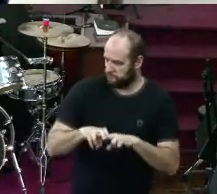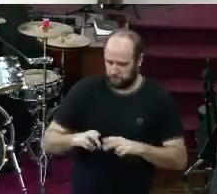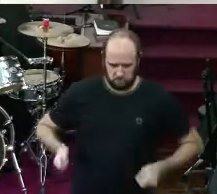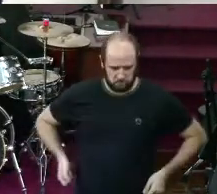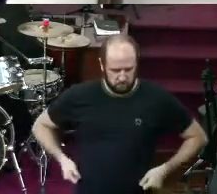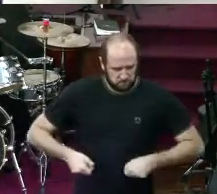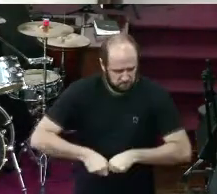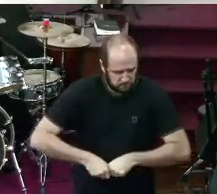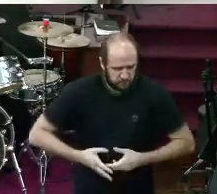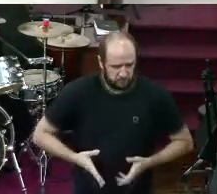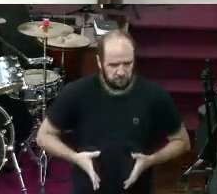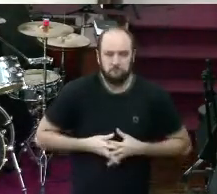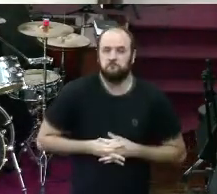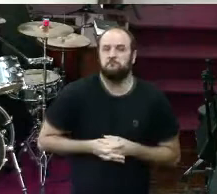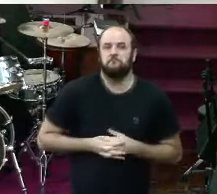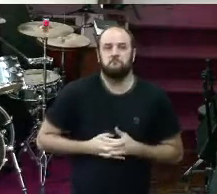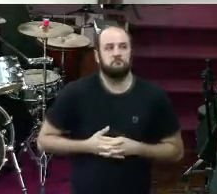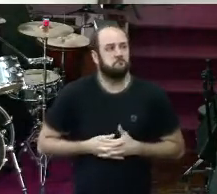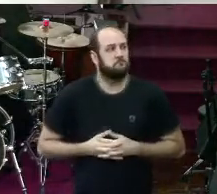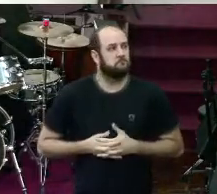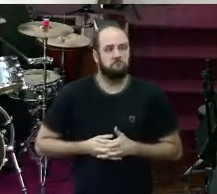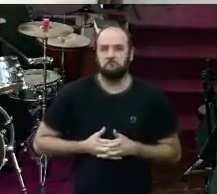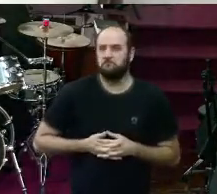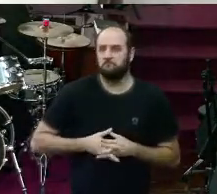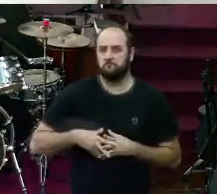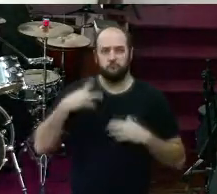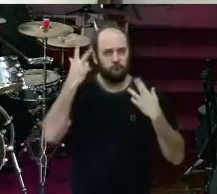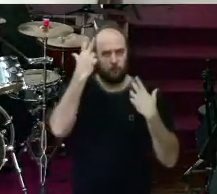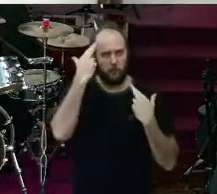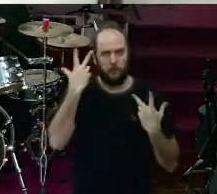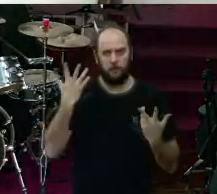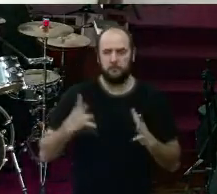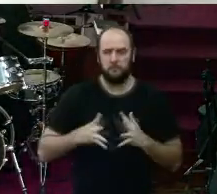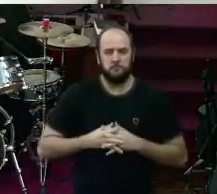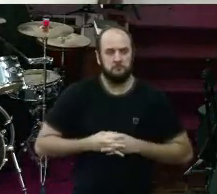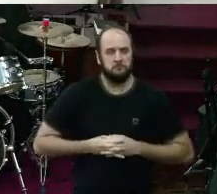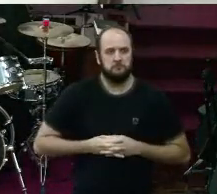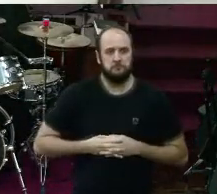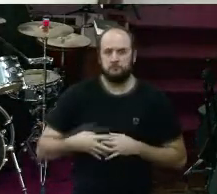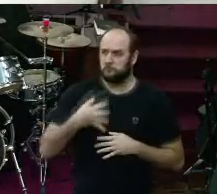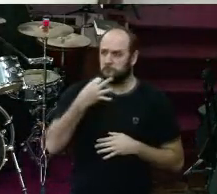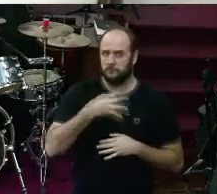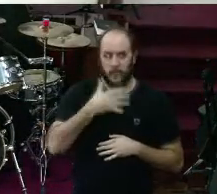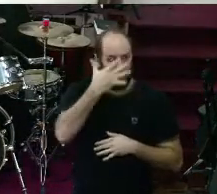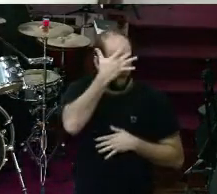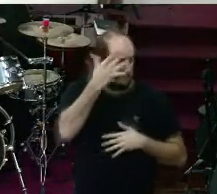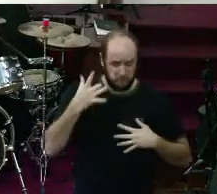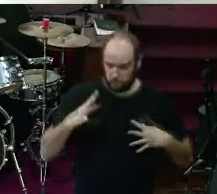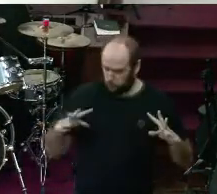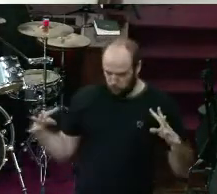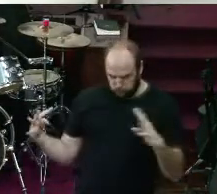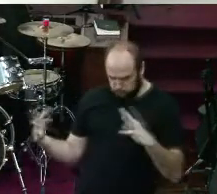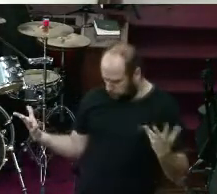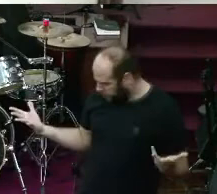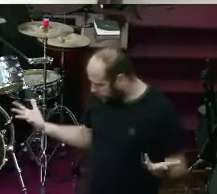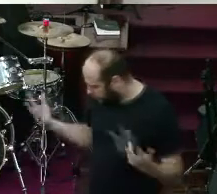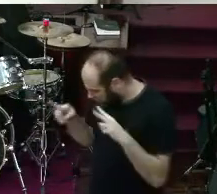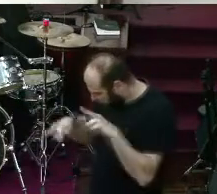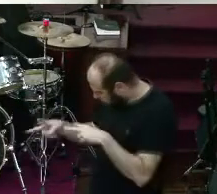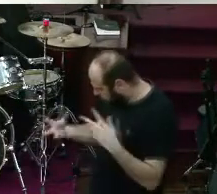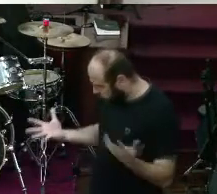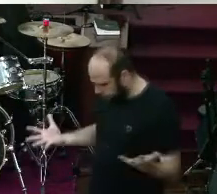cintos afivelados, mas ele não demonstrava nenhum pavor, nenhum pânico. E as pessoas que estavam mais próximas desta criança